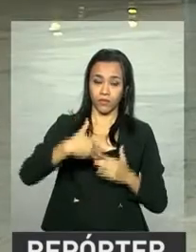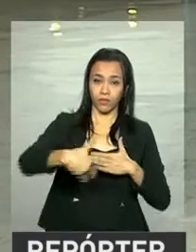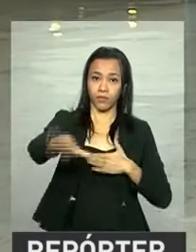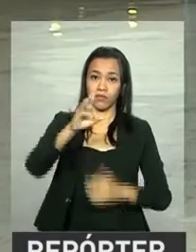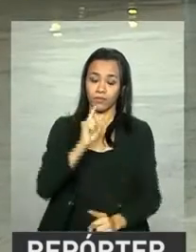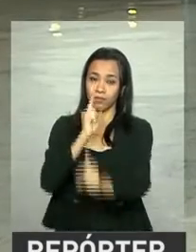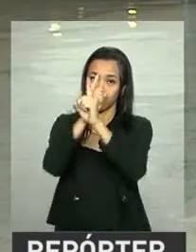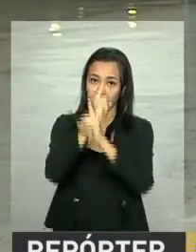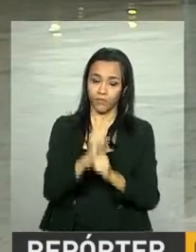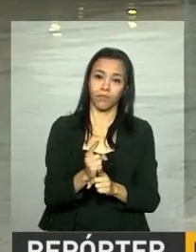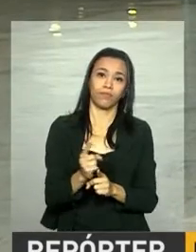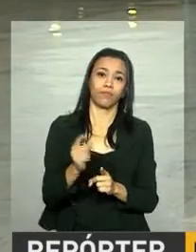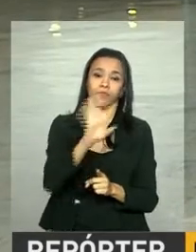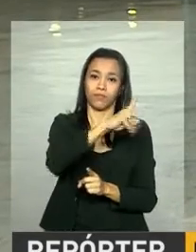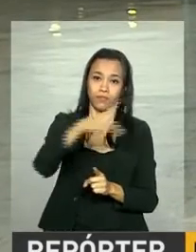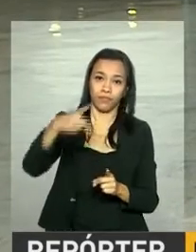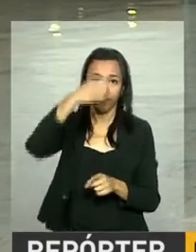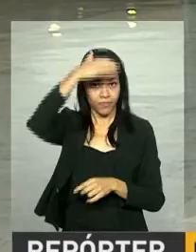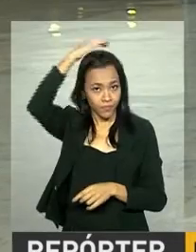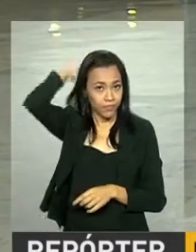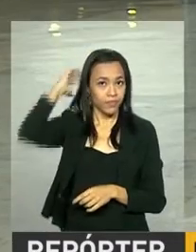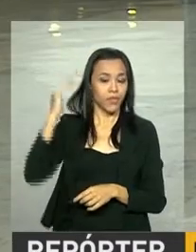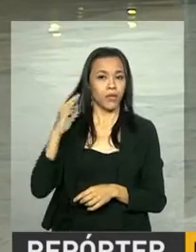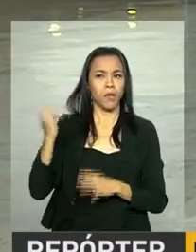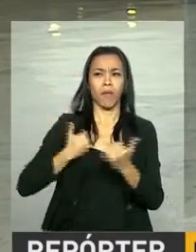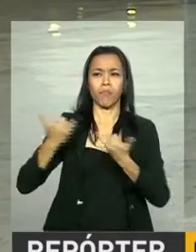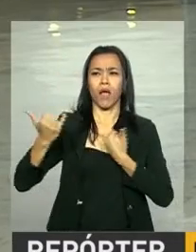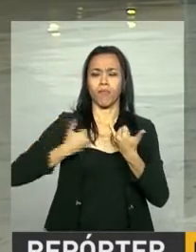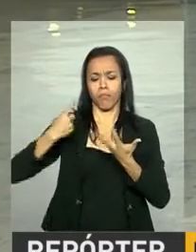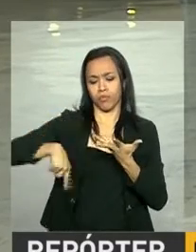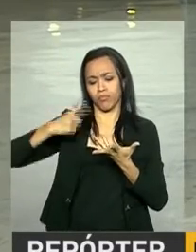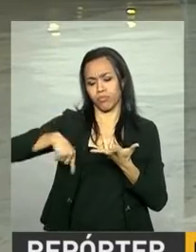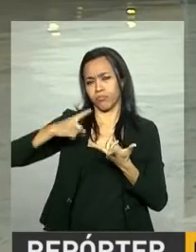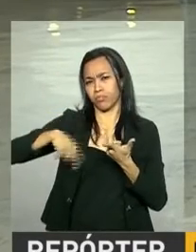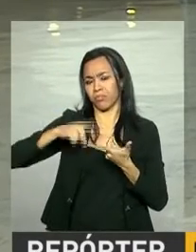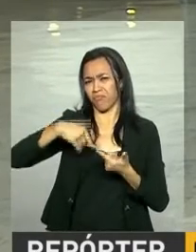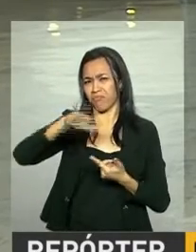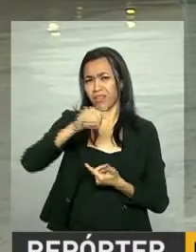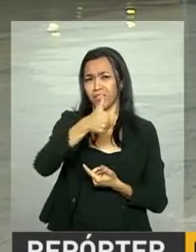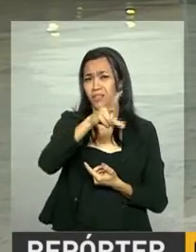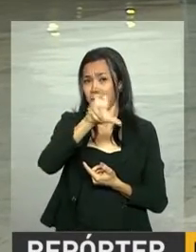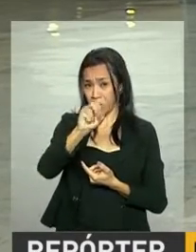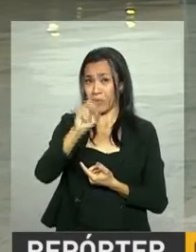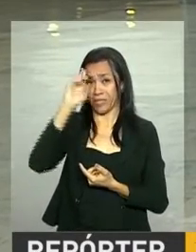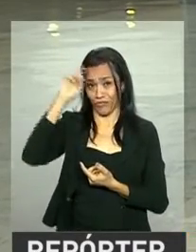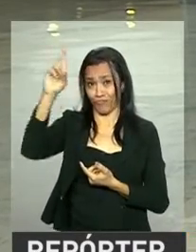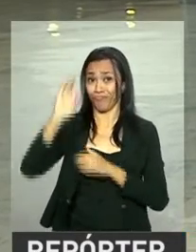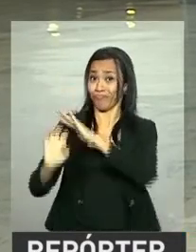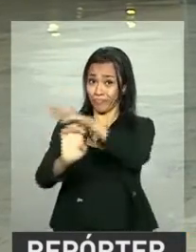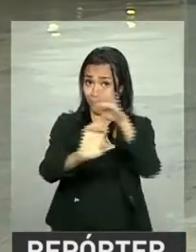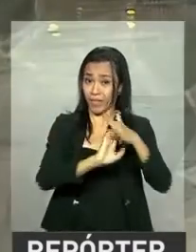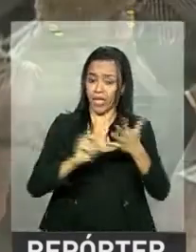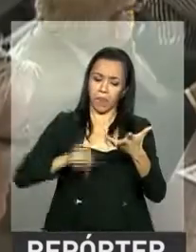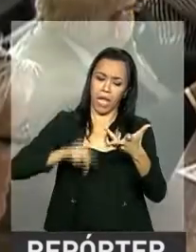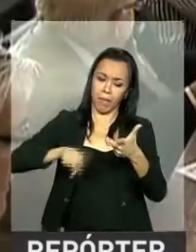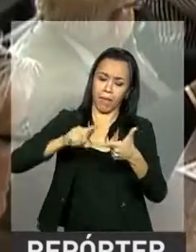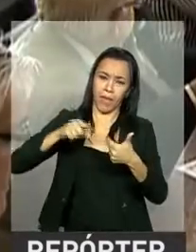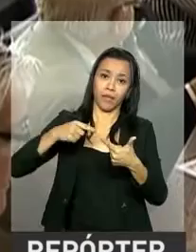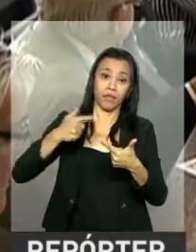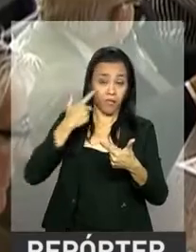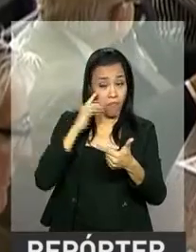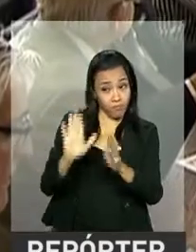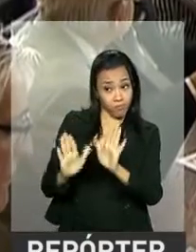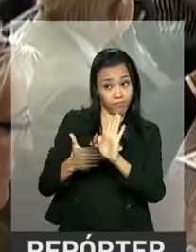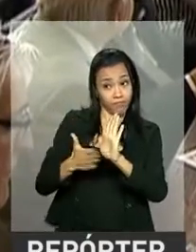presidente em exercício michel temer ouviu as demandas de mais de 150 executivos e prometeu analisar as propostas